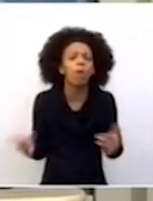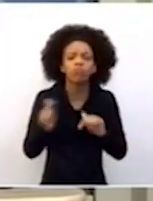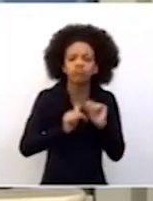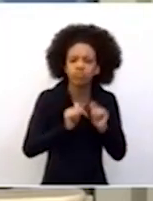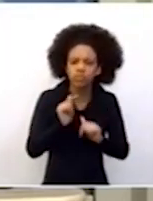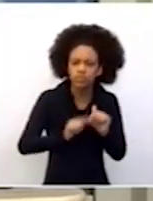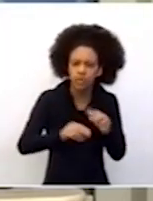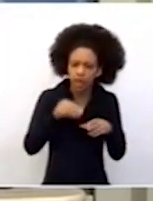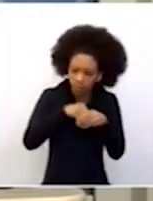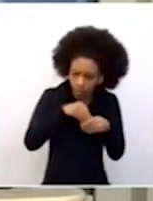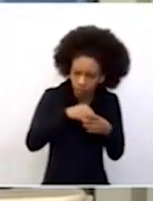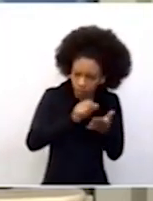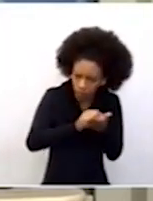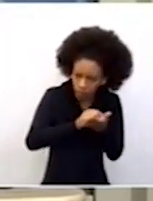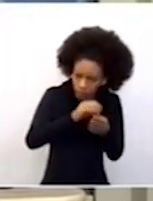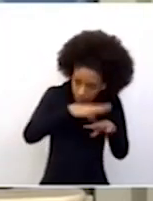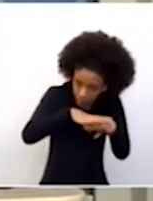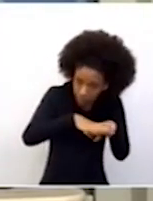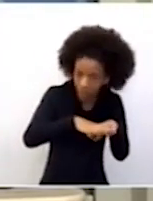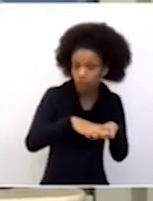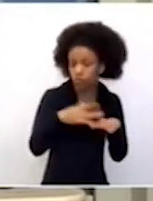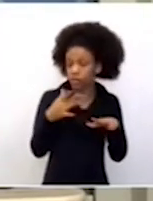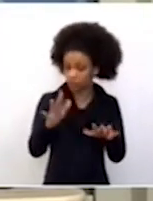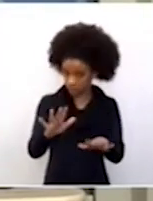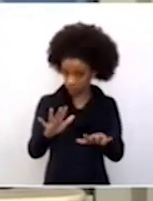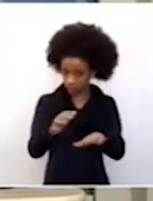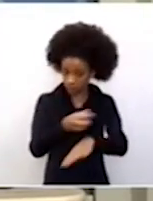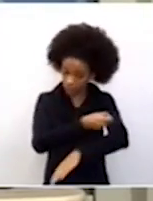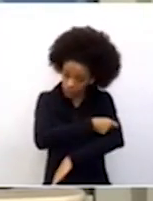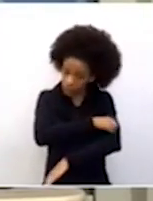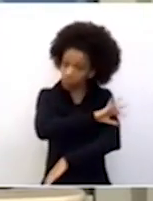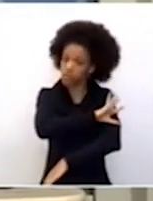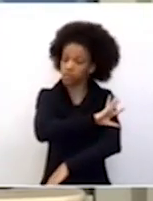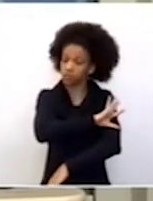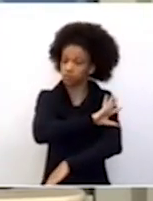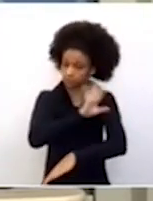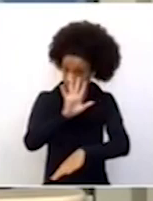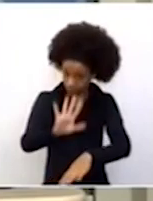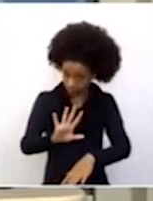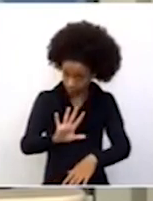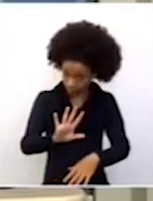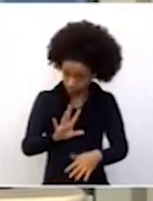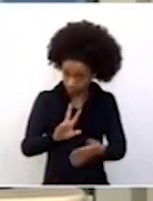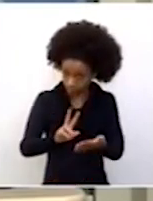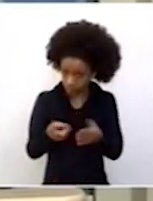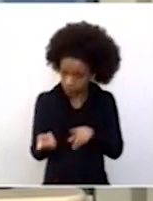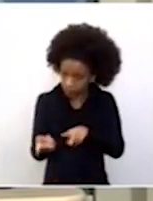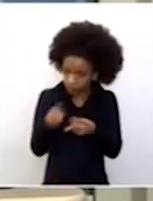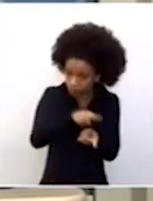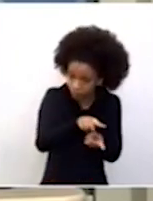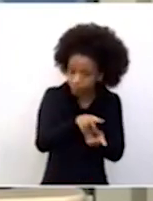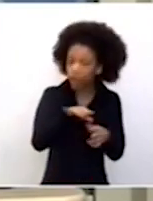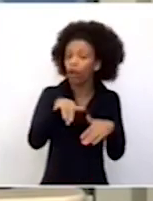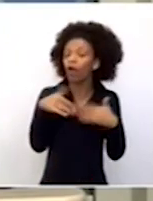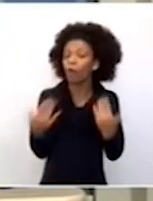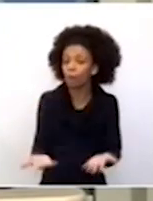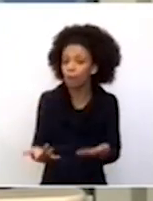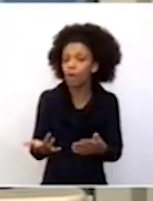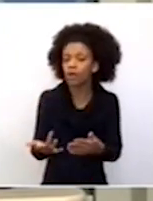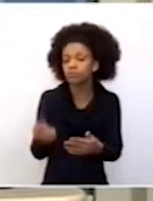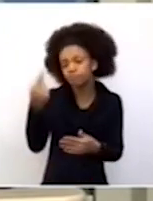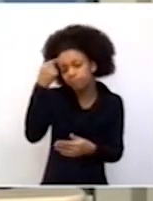da matemática, isso reportando para as séries anos iniciais, né, para os anos iniciais, assim, quais as